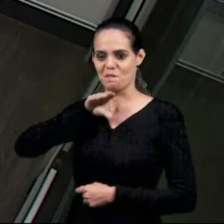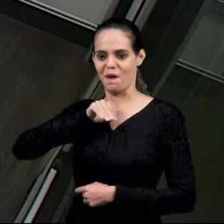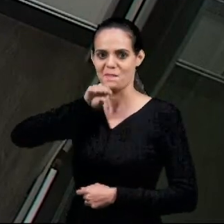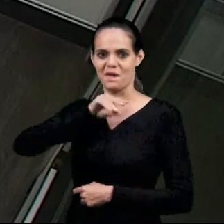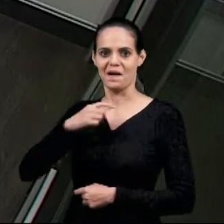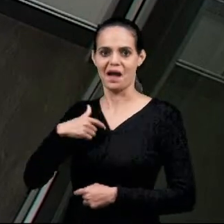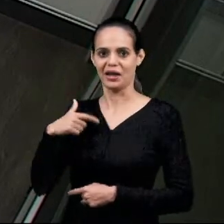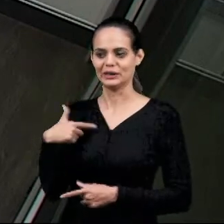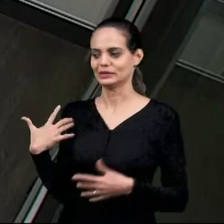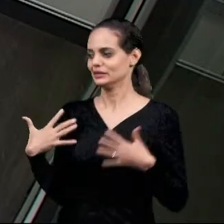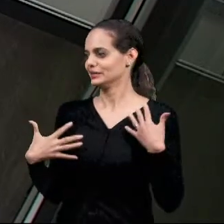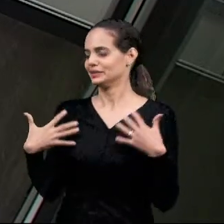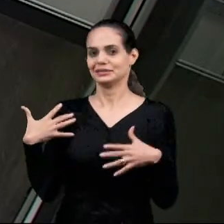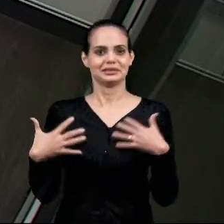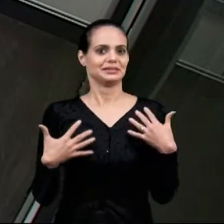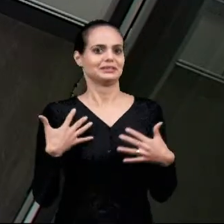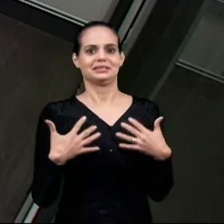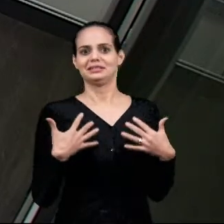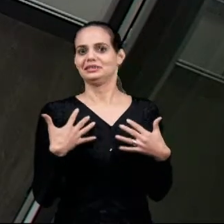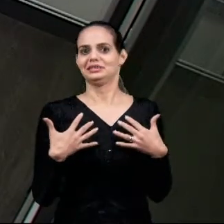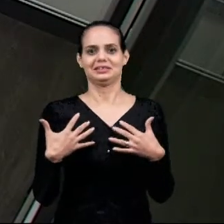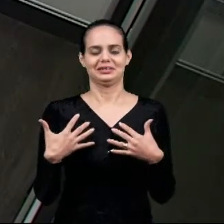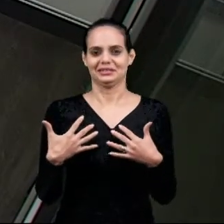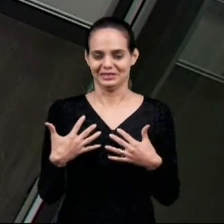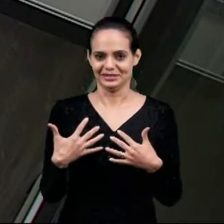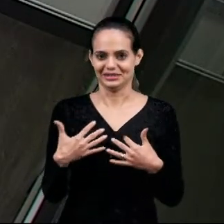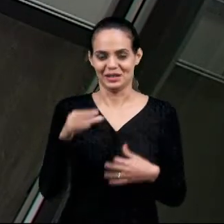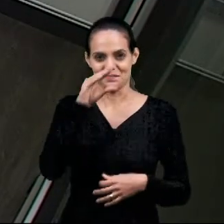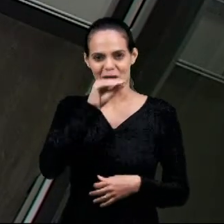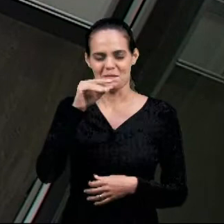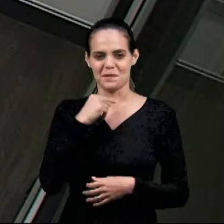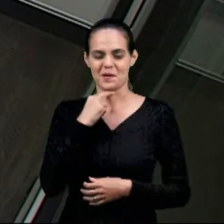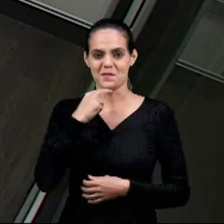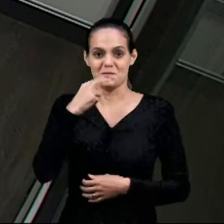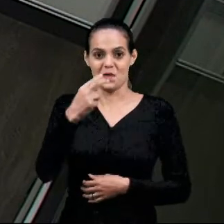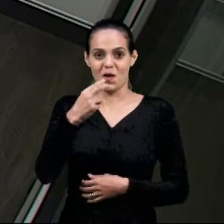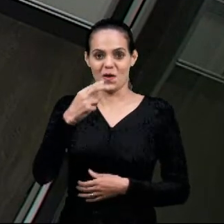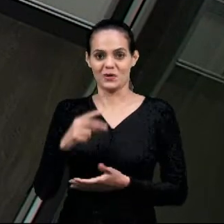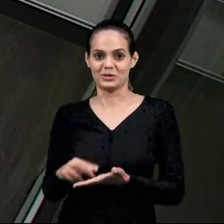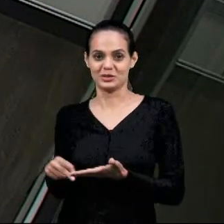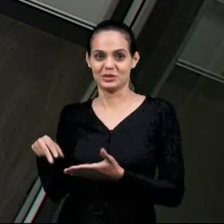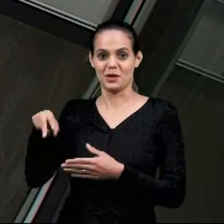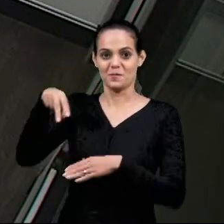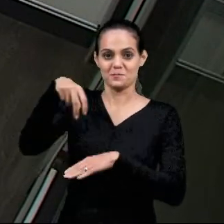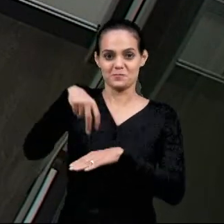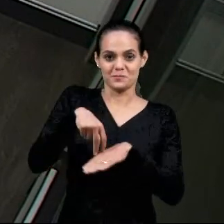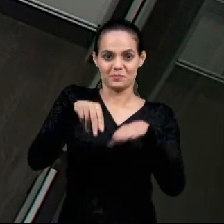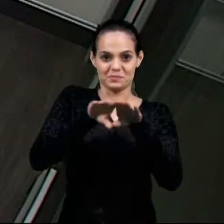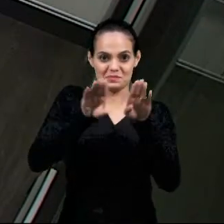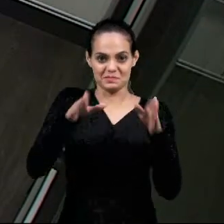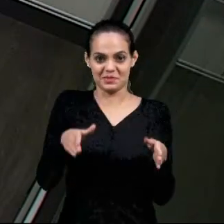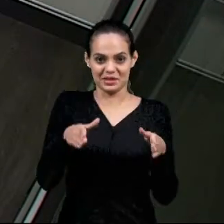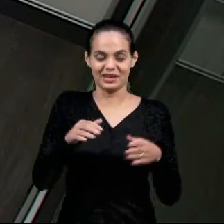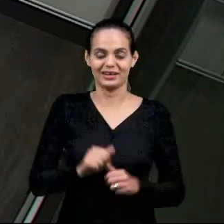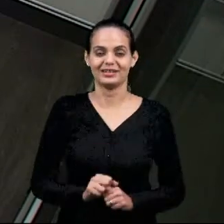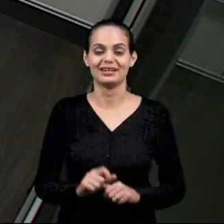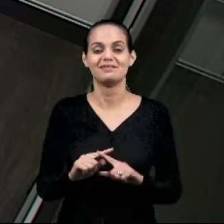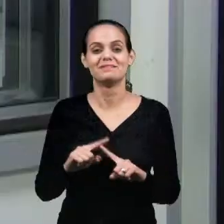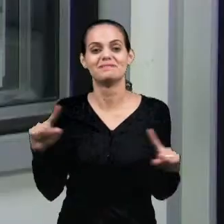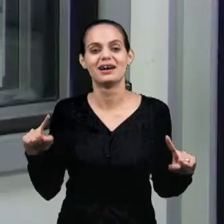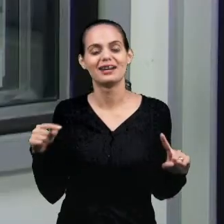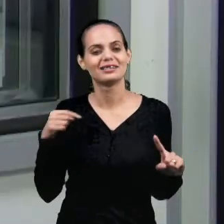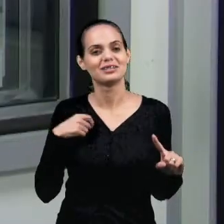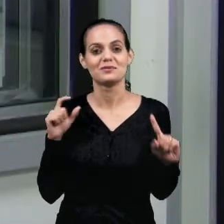dificuldade ali, com essa voz fanhosa, a subir ali no púlpito. A vantagem que eu tenho é